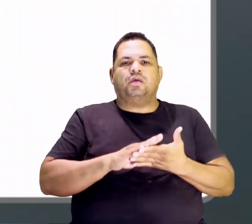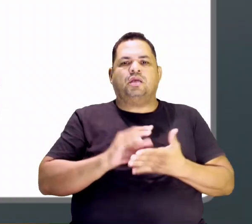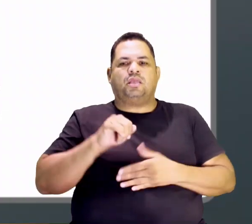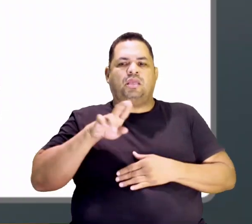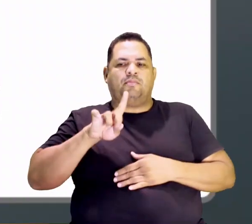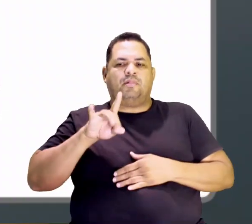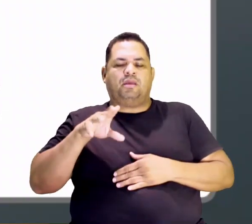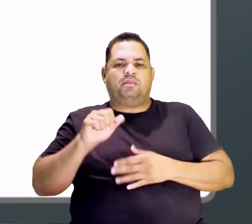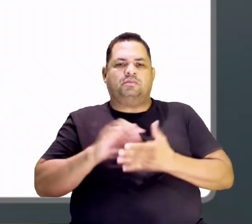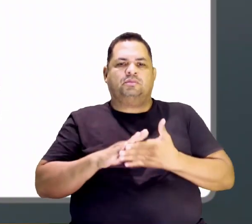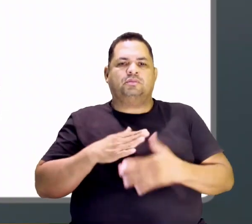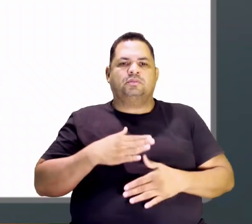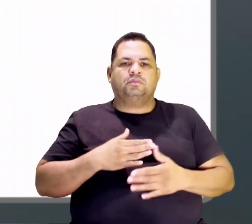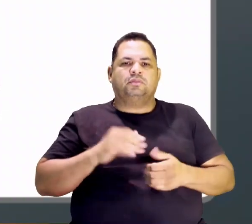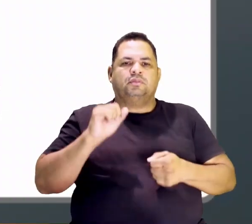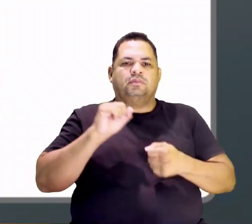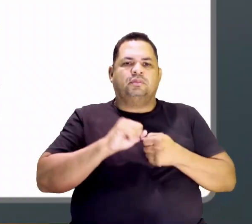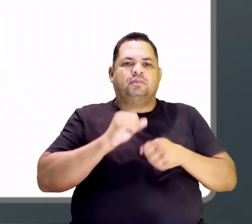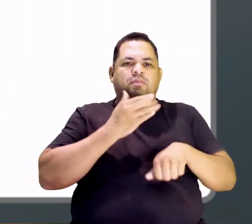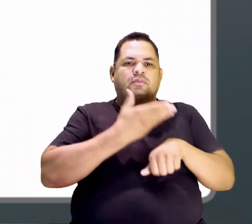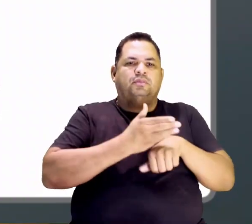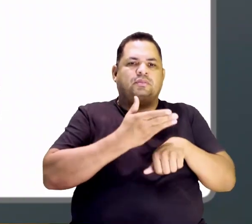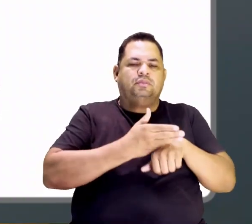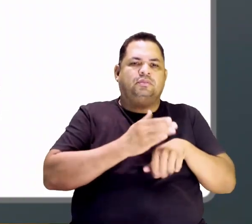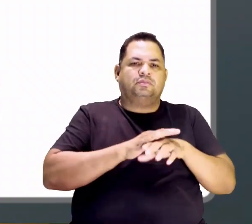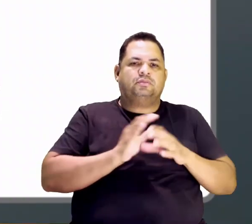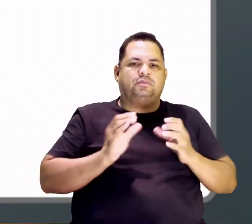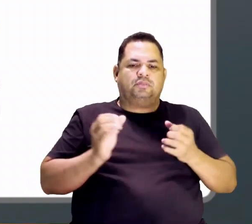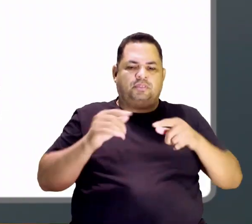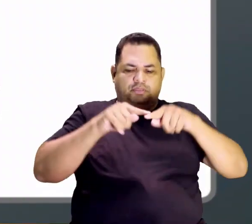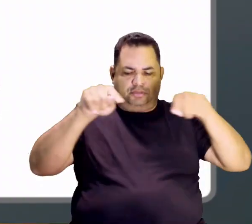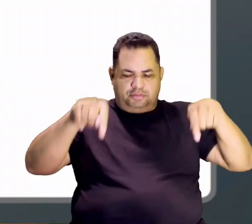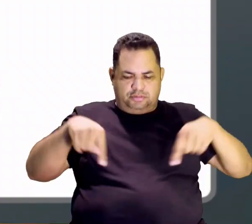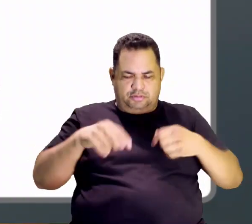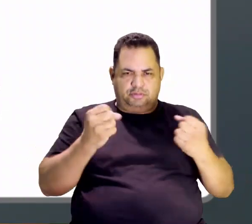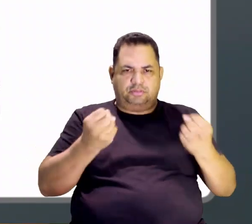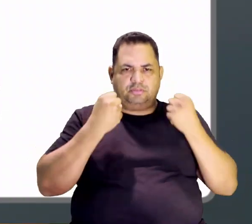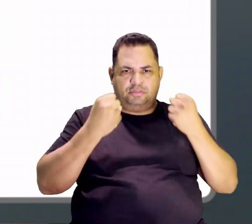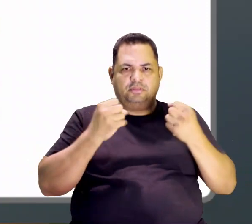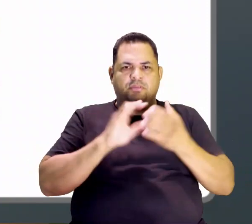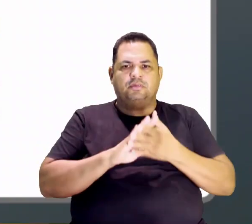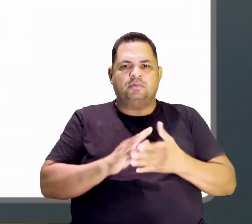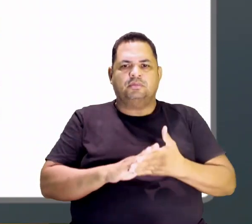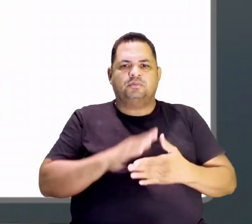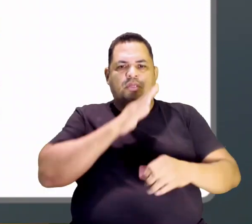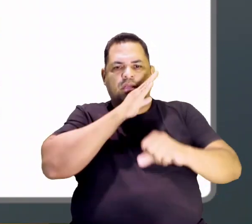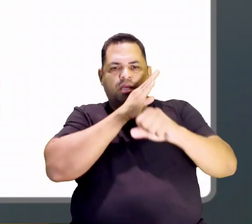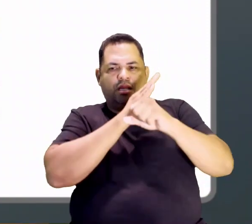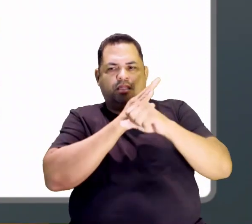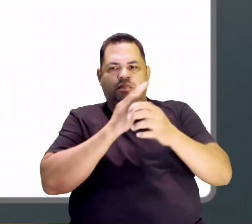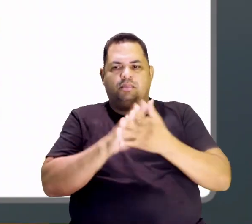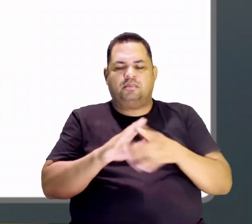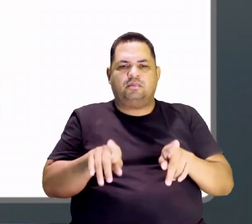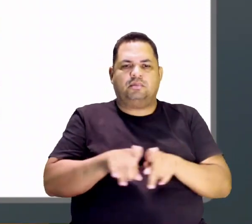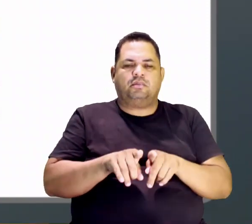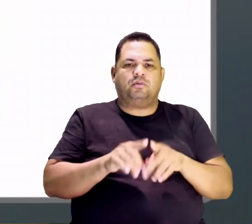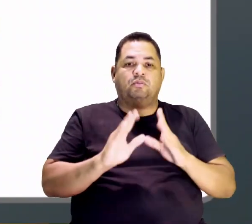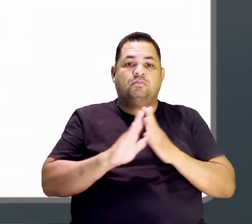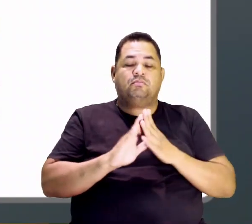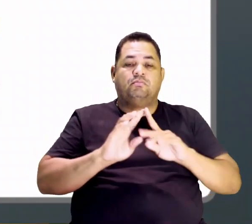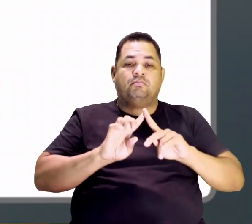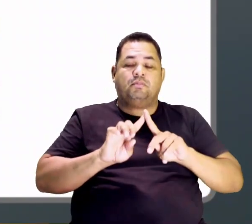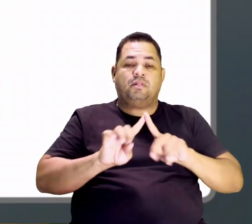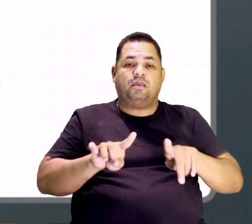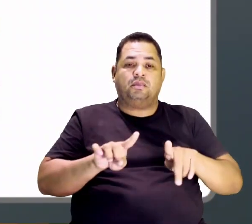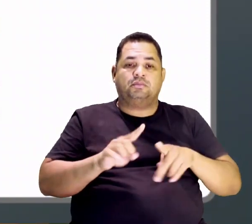prof, eu treino na academia, eu faço judô, karatê, beleza? Mas aí tu tem que observar a questão